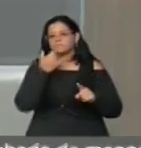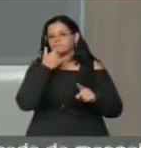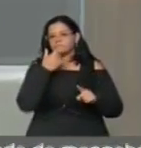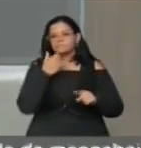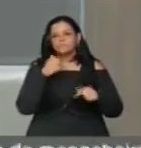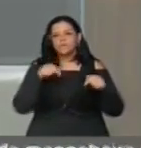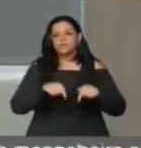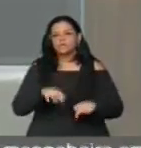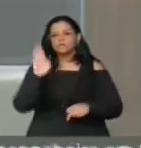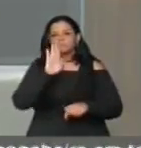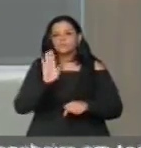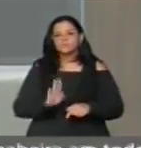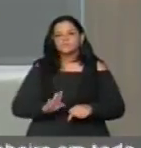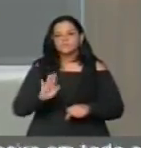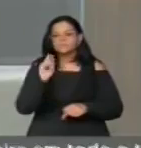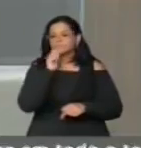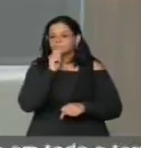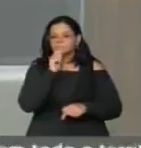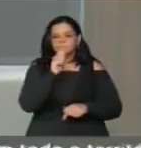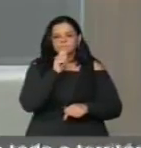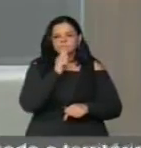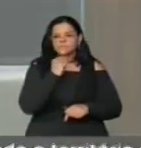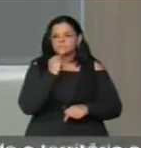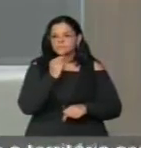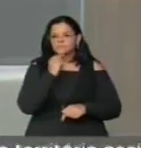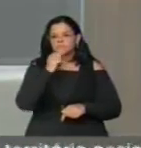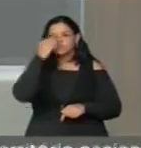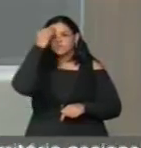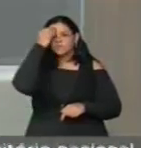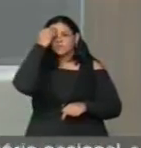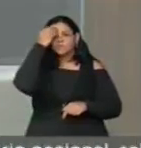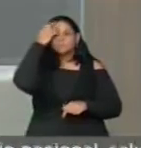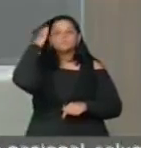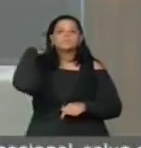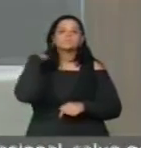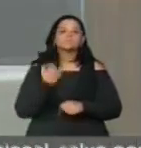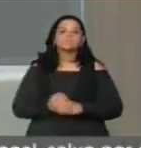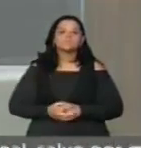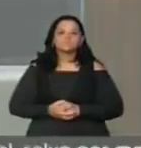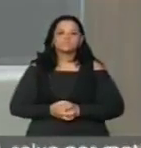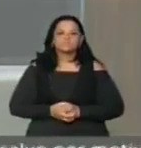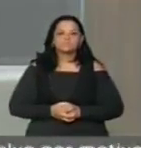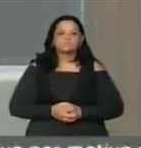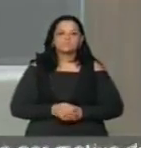Brasil ainda não tocou no coração e na consciência dos governantes. Muito obrigado. Ok, deputada.